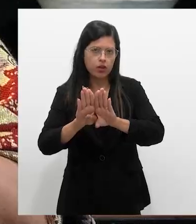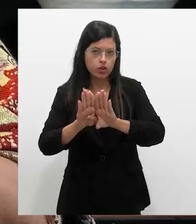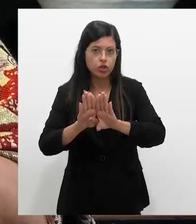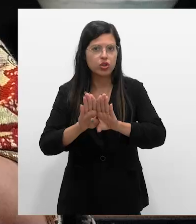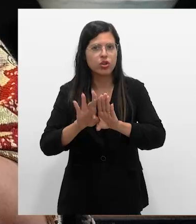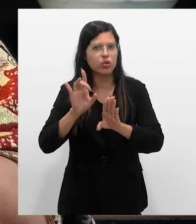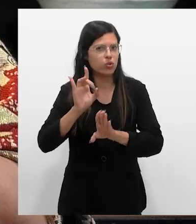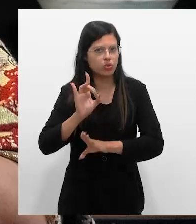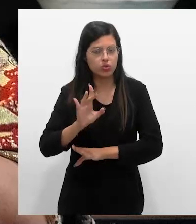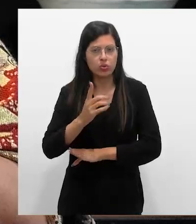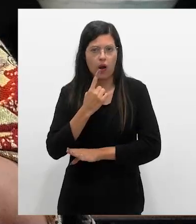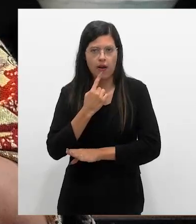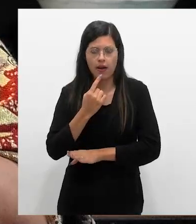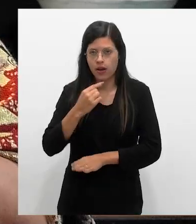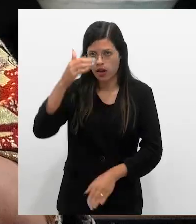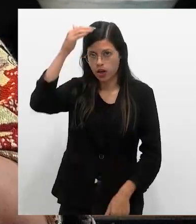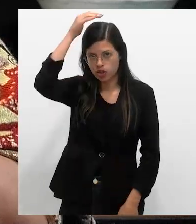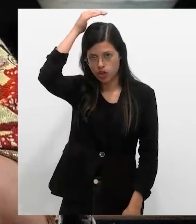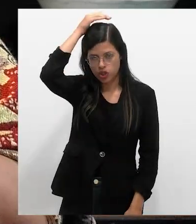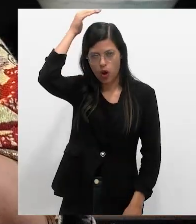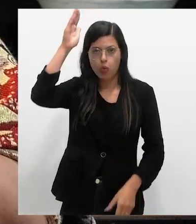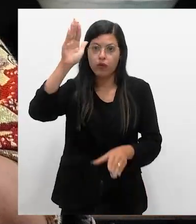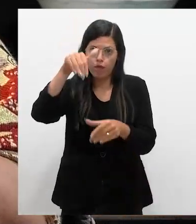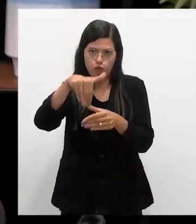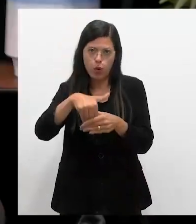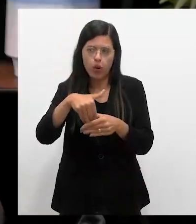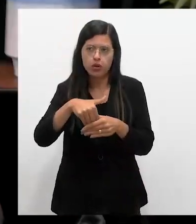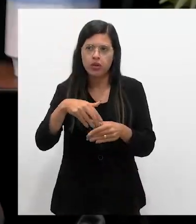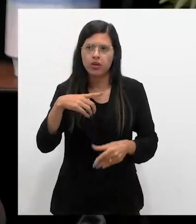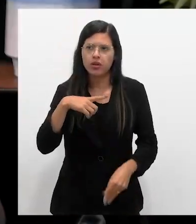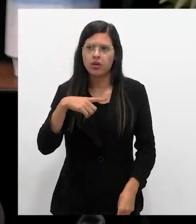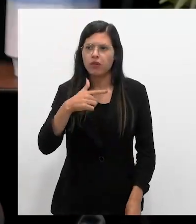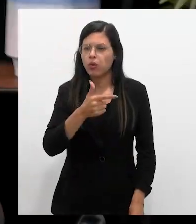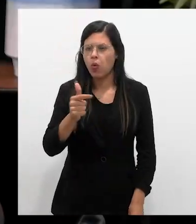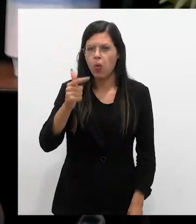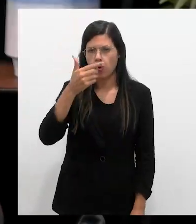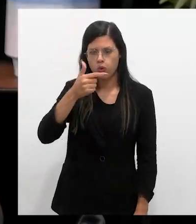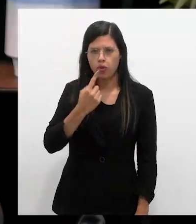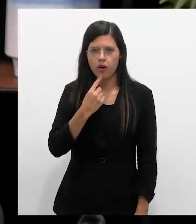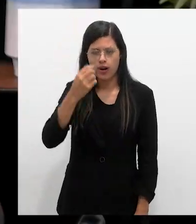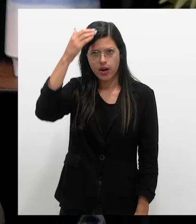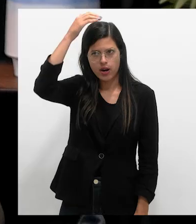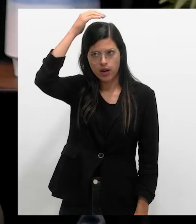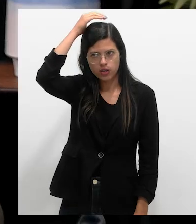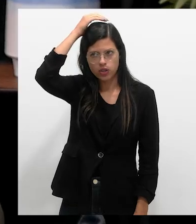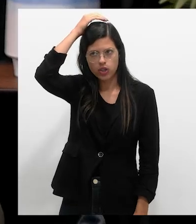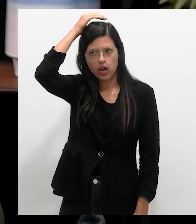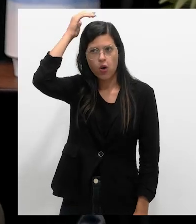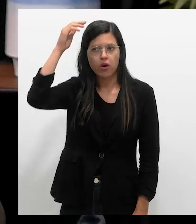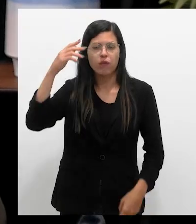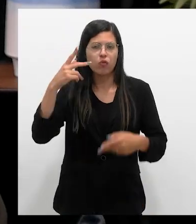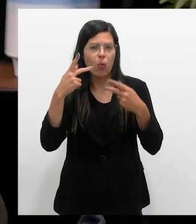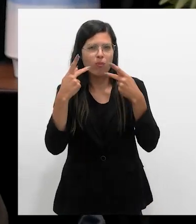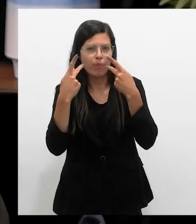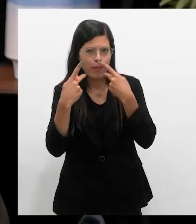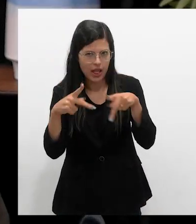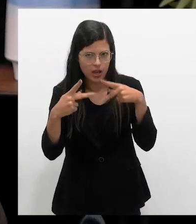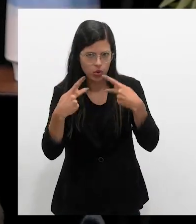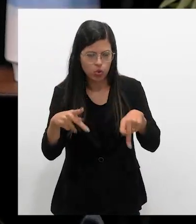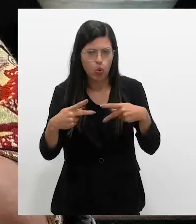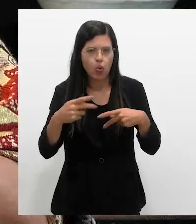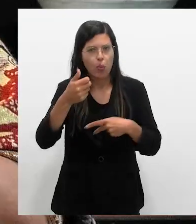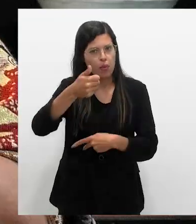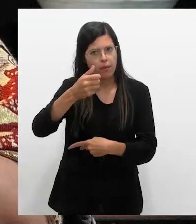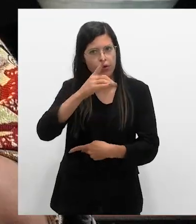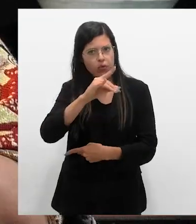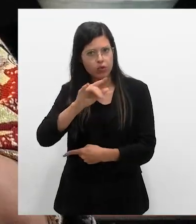fechadas e ficam apenas os cardeais eleitores, né? Na verdade, teve um outro cardeal, que já tem mais de 80 anos, que ficou com o pregador. Então,